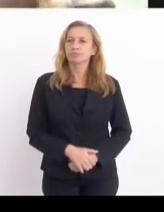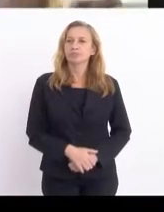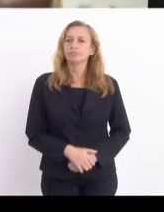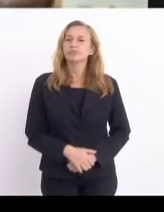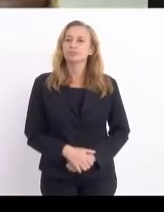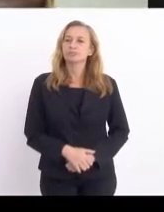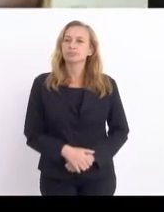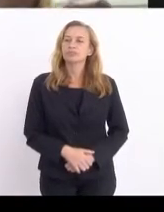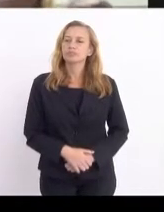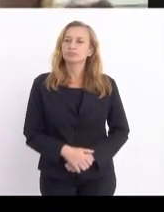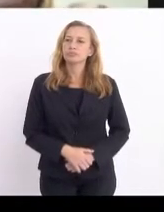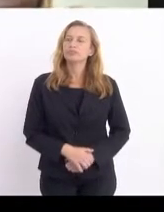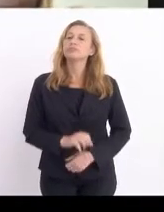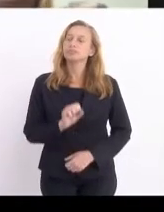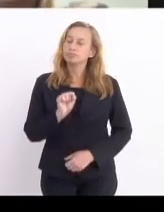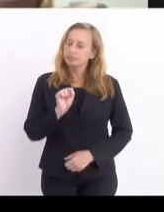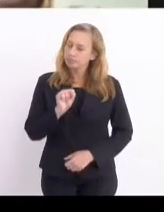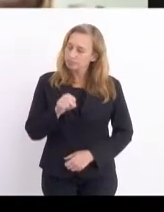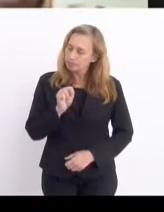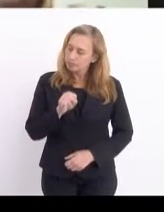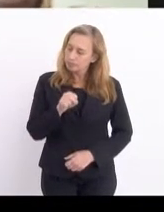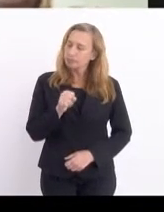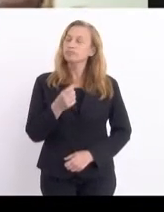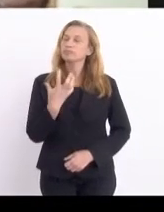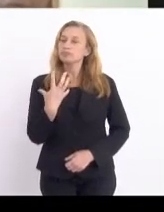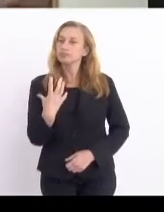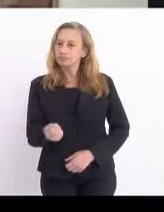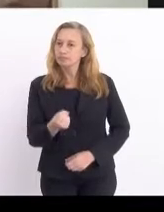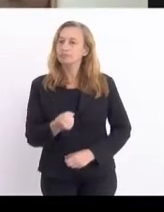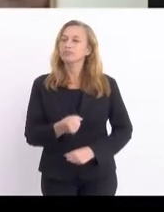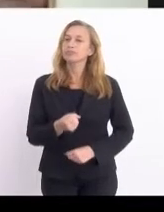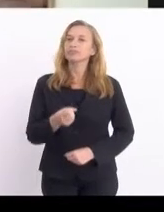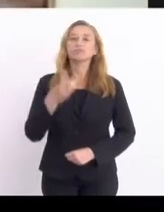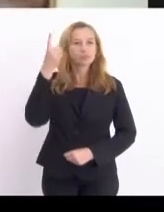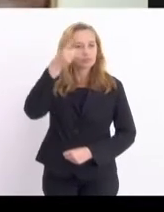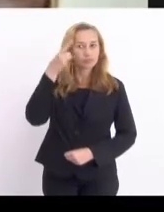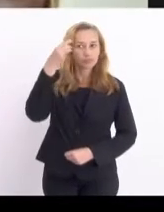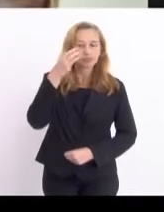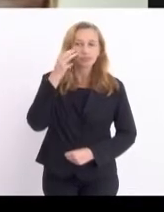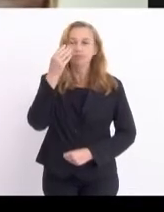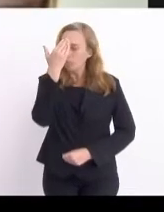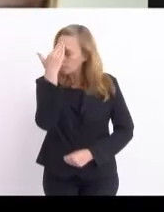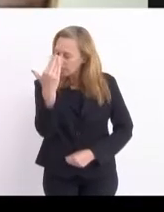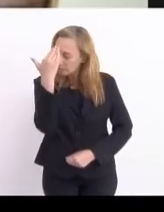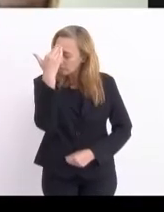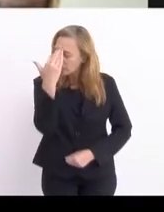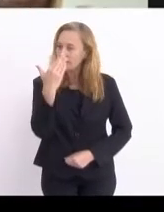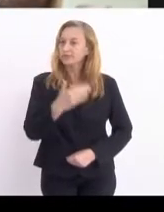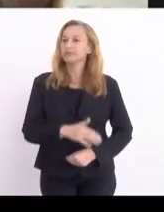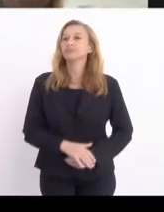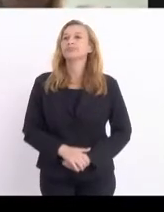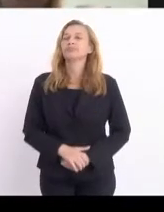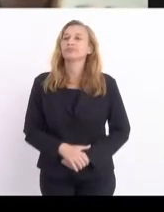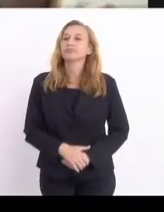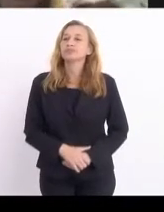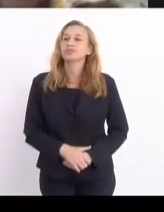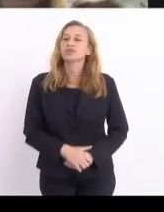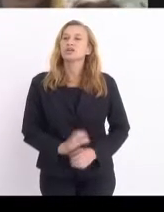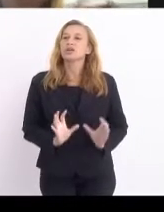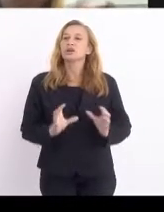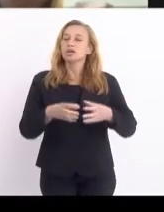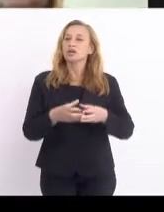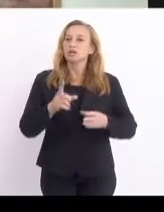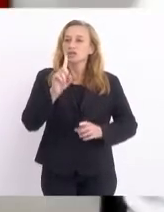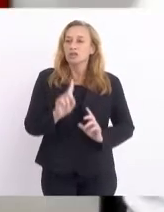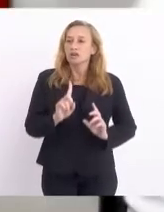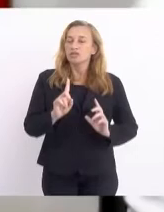acolhida. 14. Foi acolhida. A emenda foi acolhida, sim, deputado Valdeque. Muito obrigado, muito obrigado. Pela Comissão de Defesa